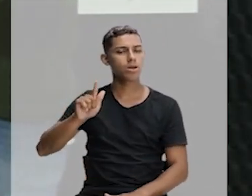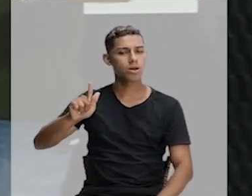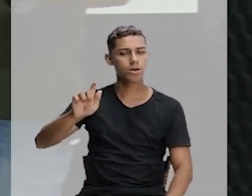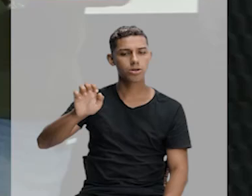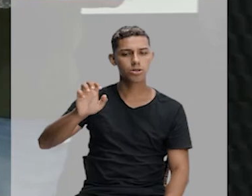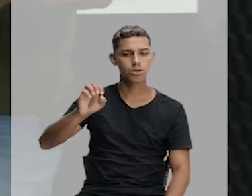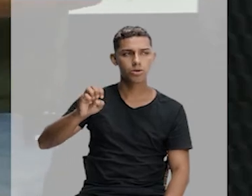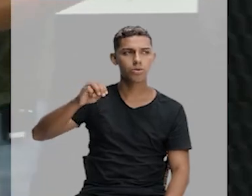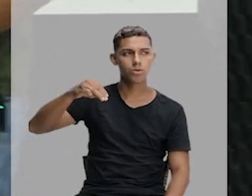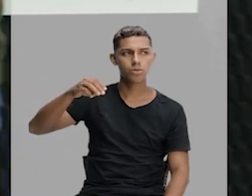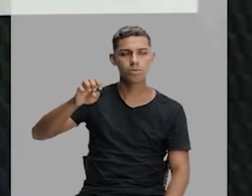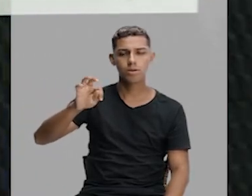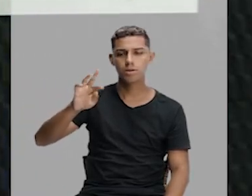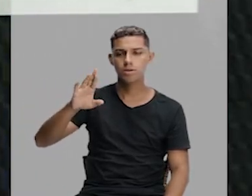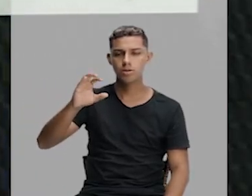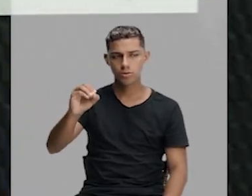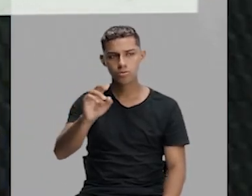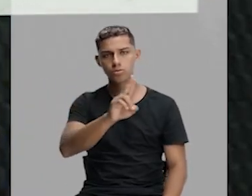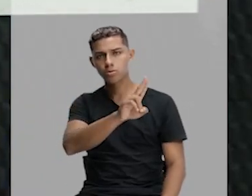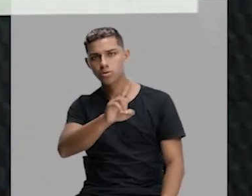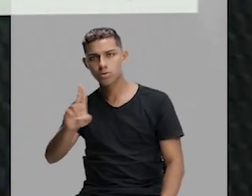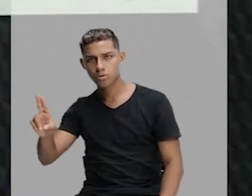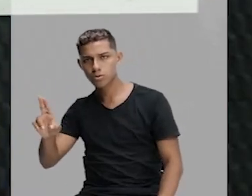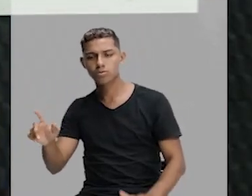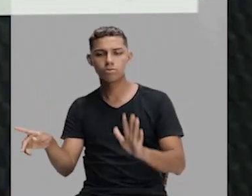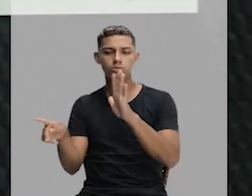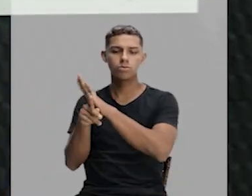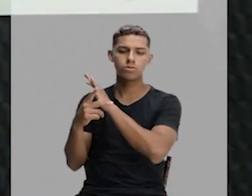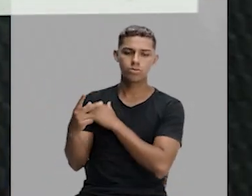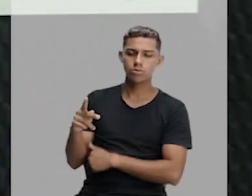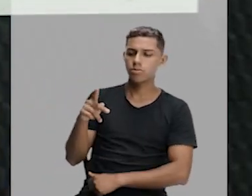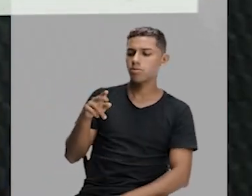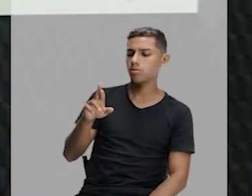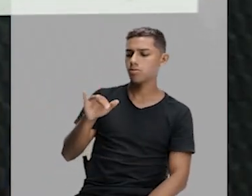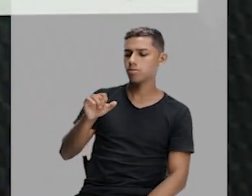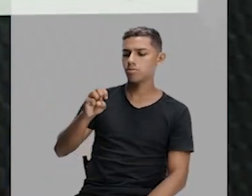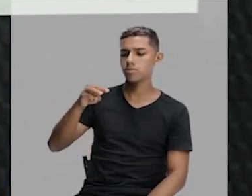chamado prisma. Tá? Então existem vários... O nome do